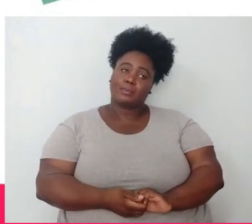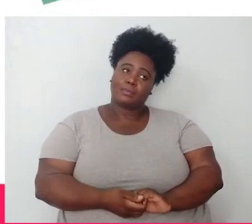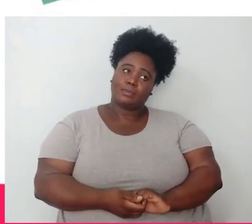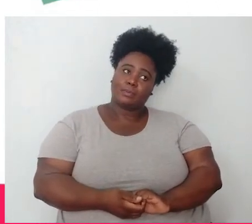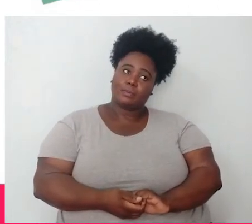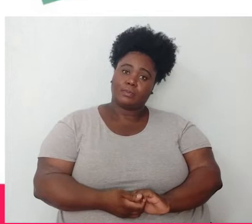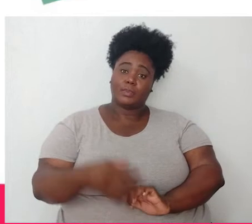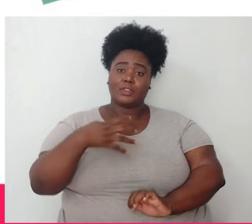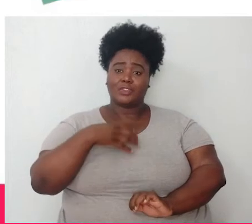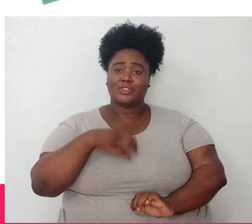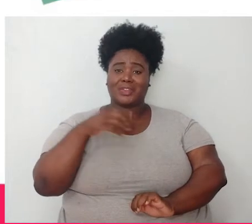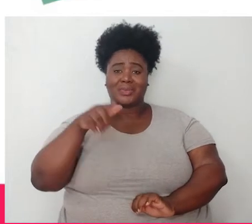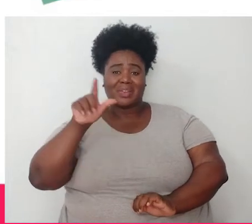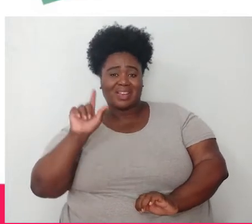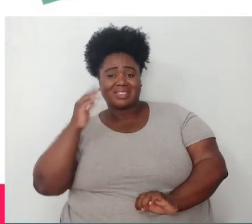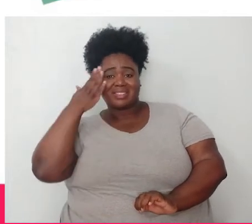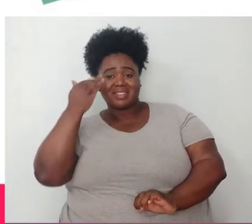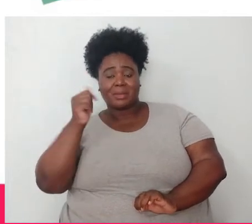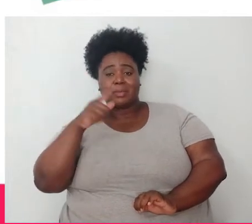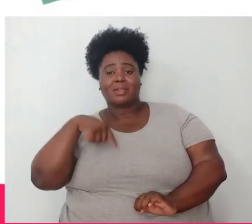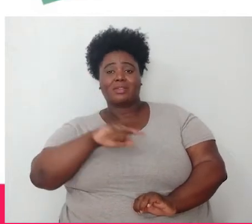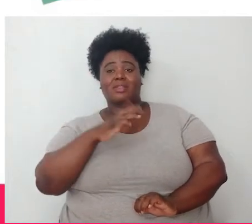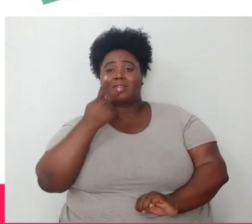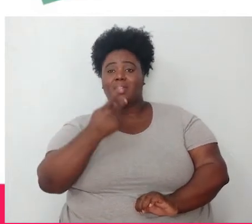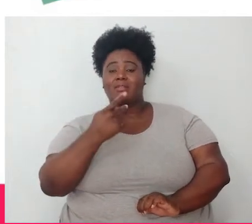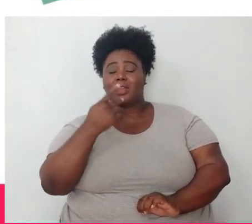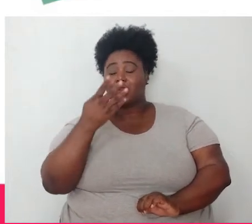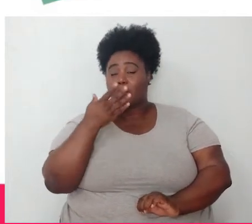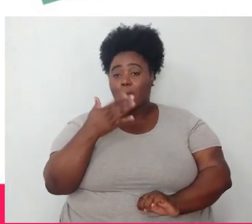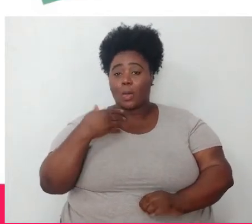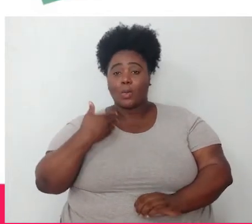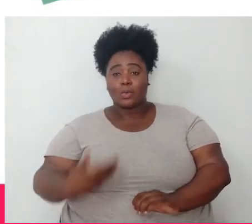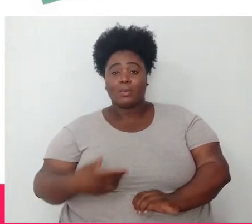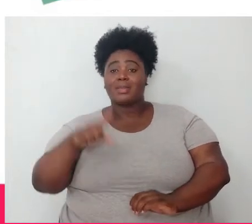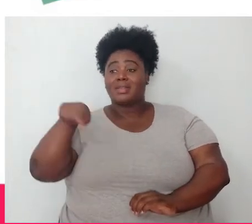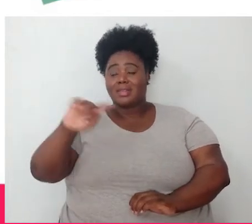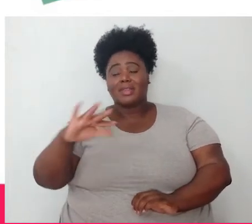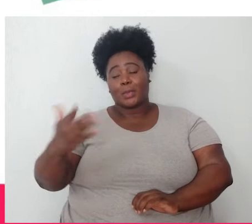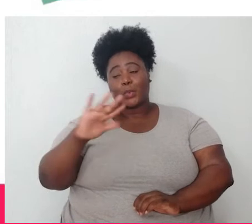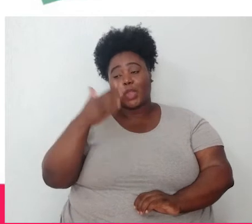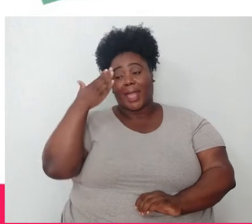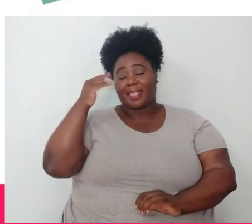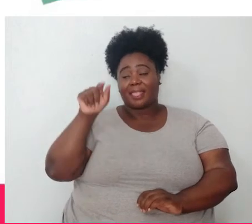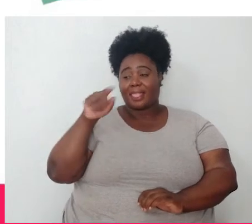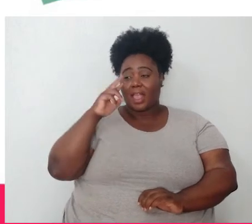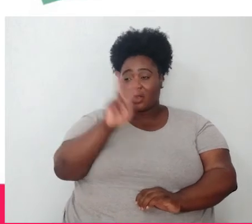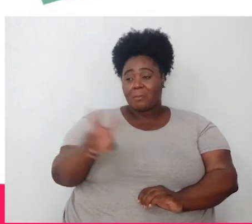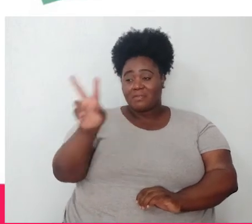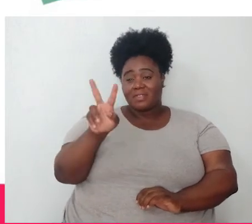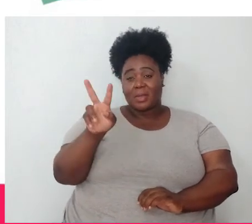de forma preconcebida, né? A gente está falando de uma roupa e de uma cor, e ali eu já preconcebo uma